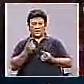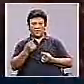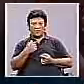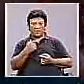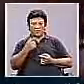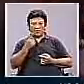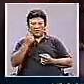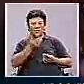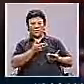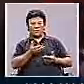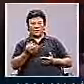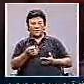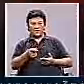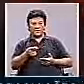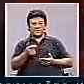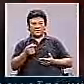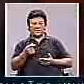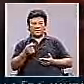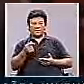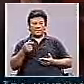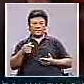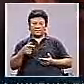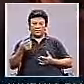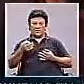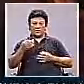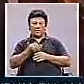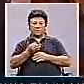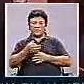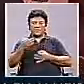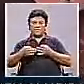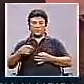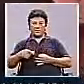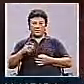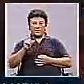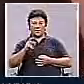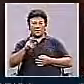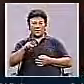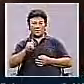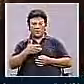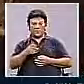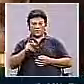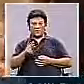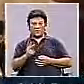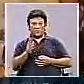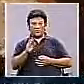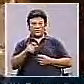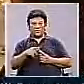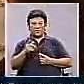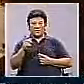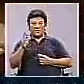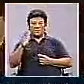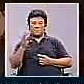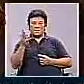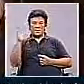chegando e um dos convidados deste Motor Festival é Armindo Araújo, teta campeão